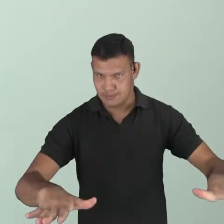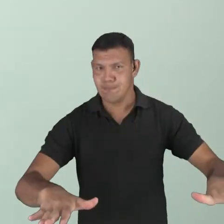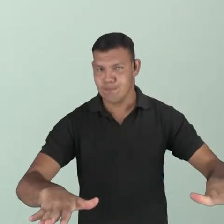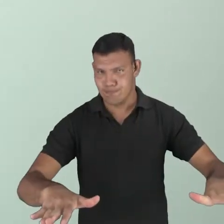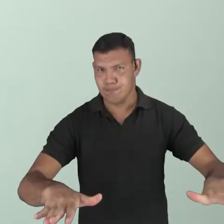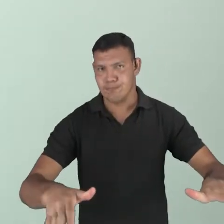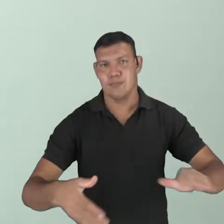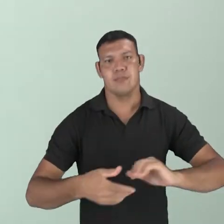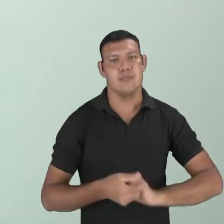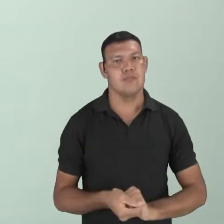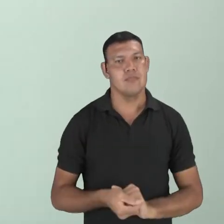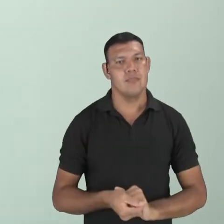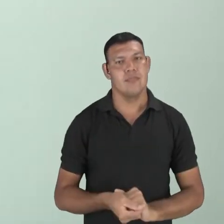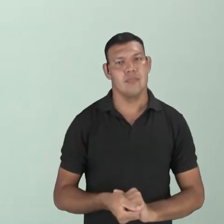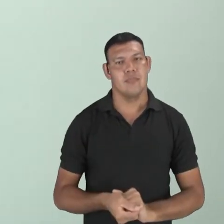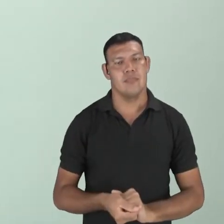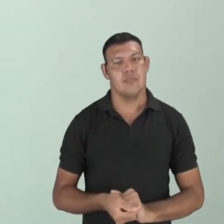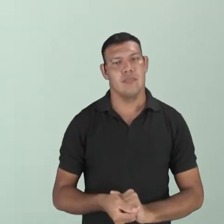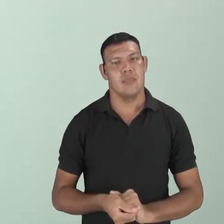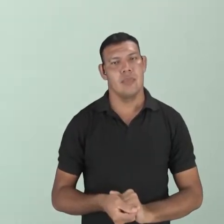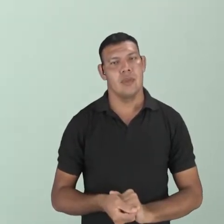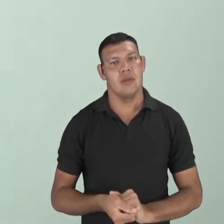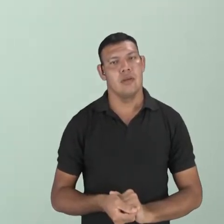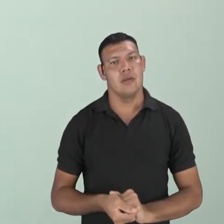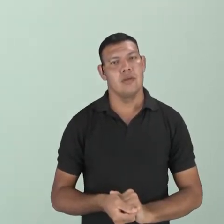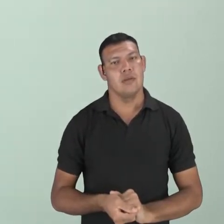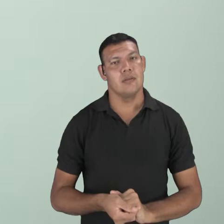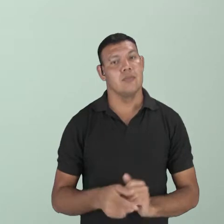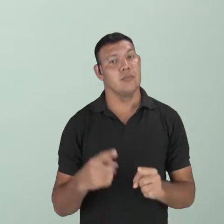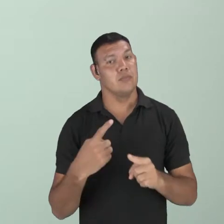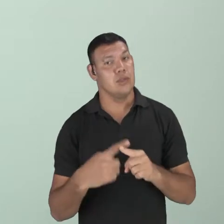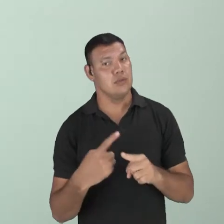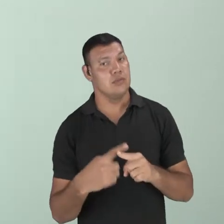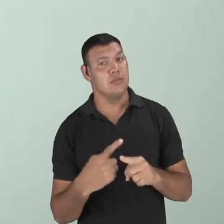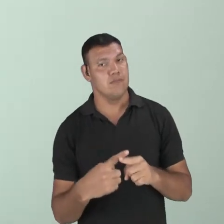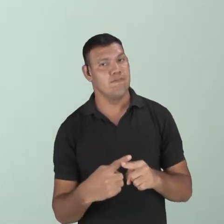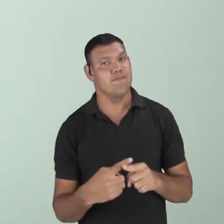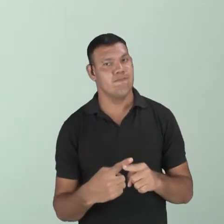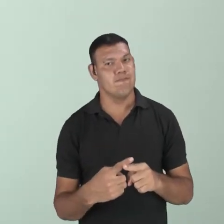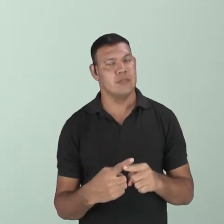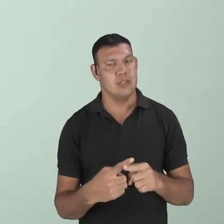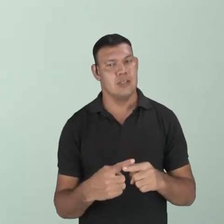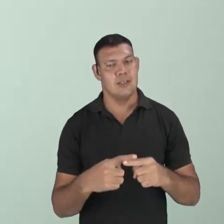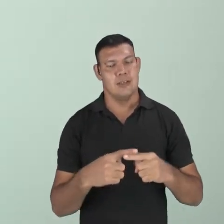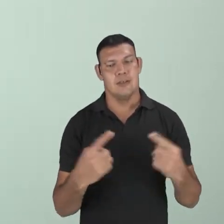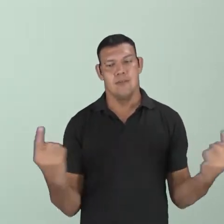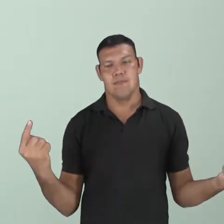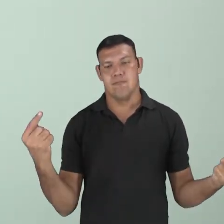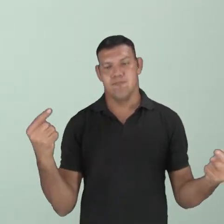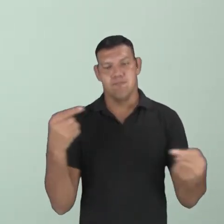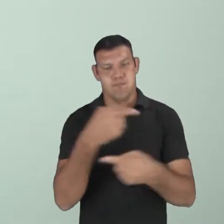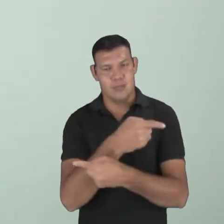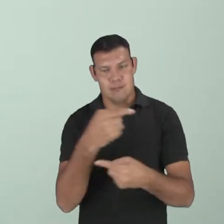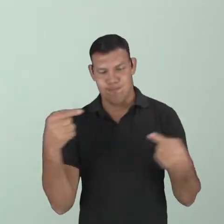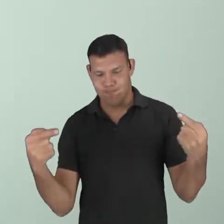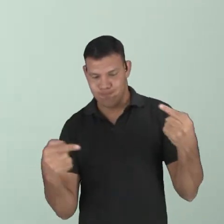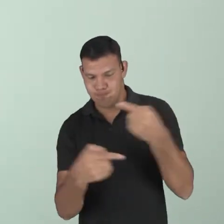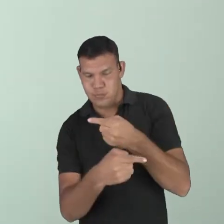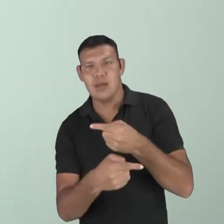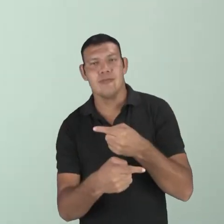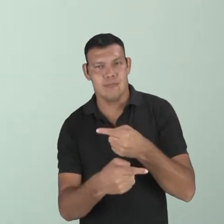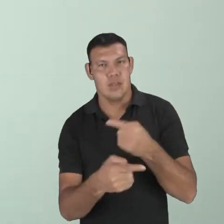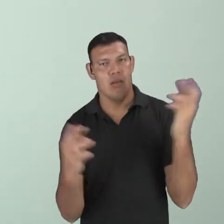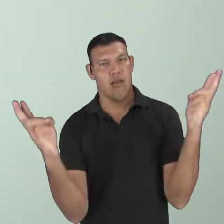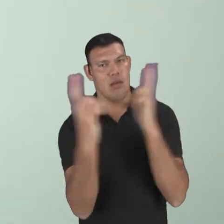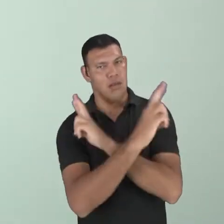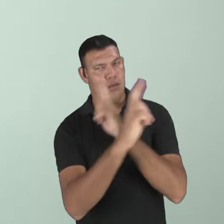de uma certa forma nunca acontecer devido a esses desencontros de questões ambientais que